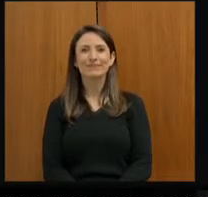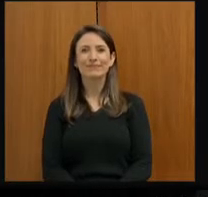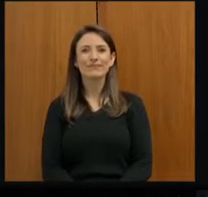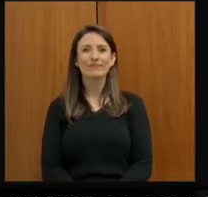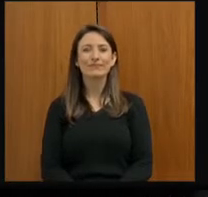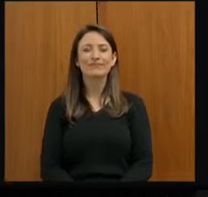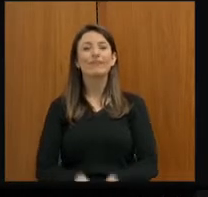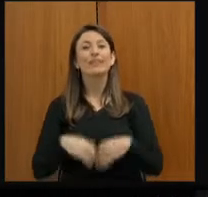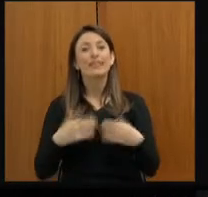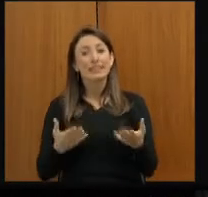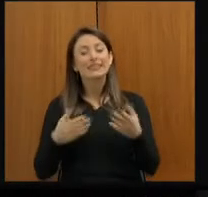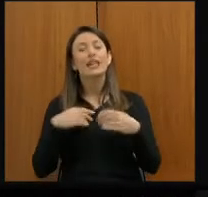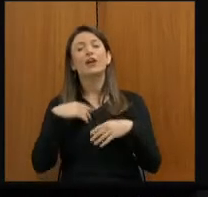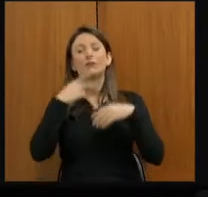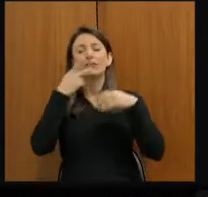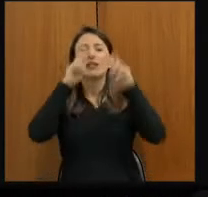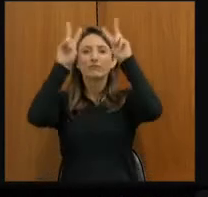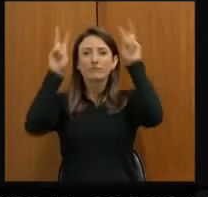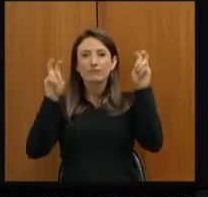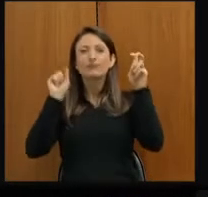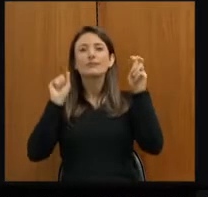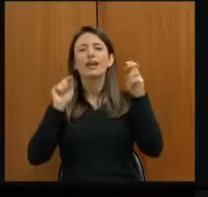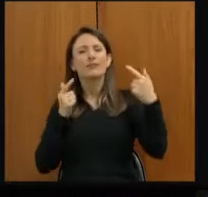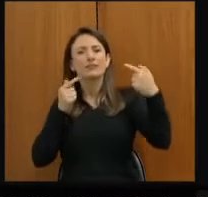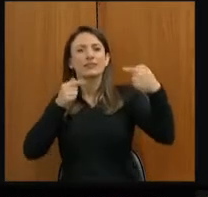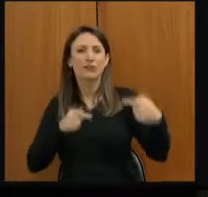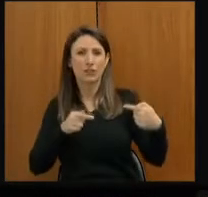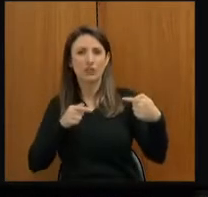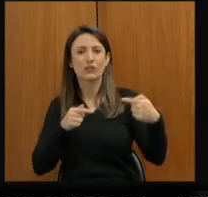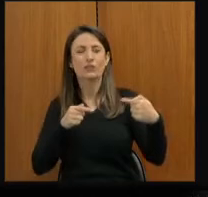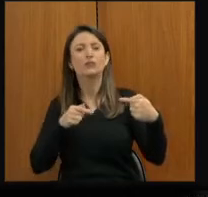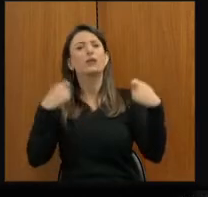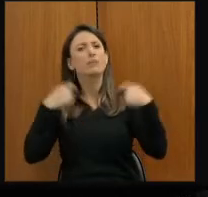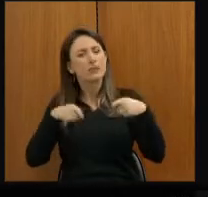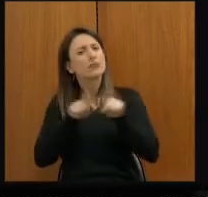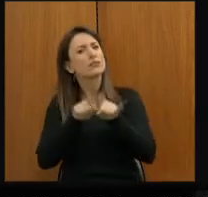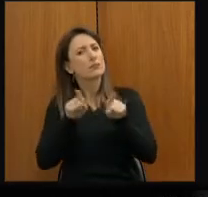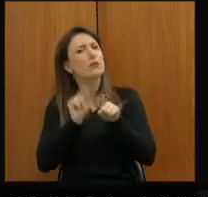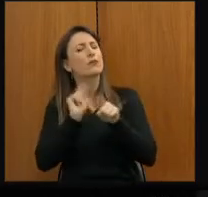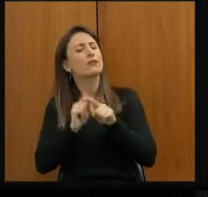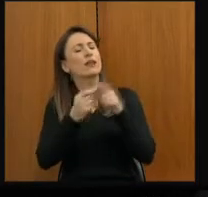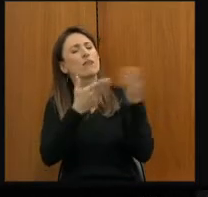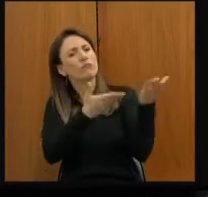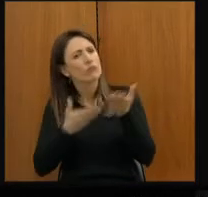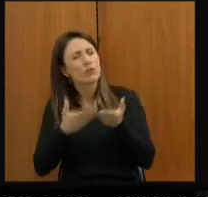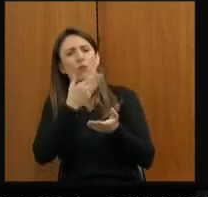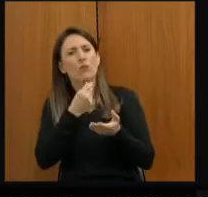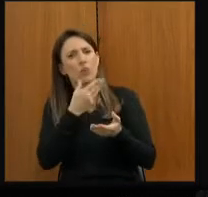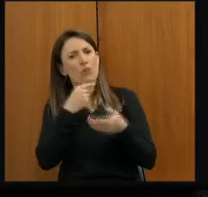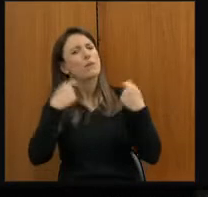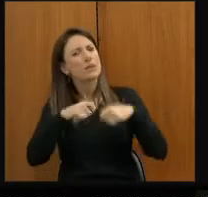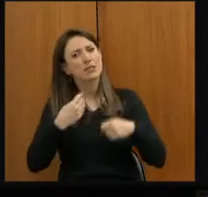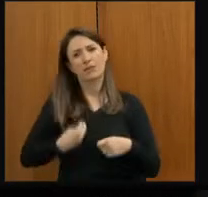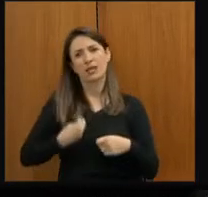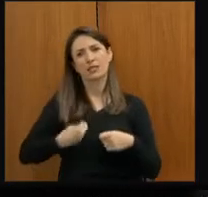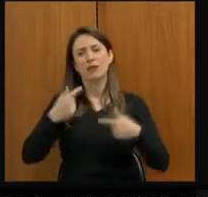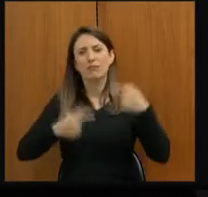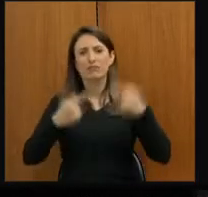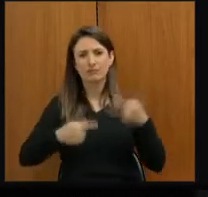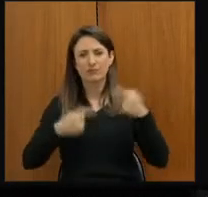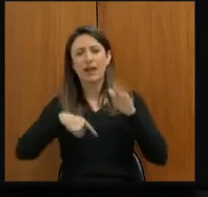respeito dos Homens o desafio né e aplicar Deus para Digitam a gente teve uma alteração da Lei Maria da Penha